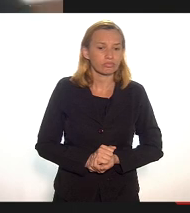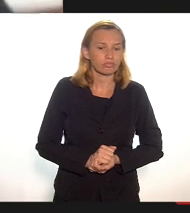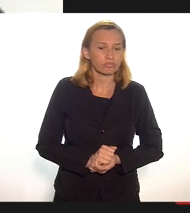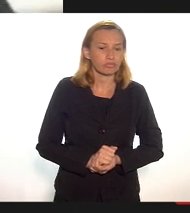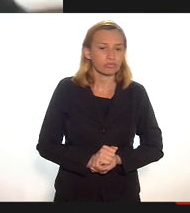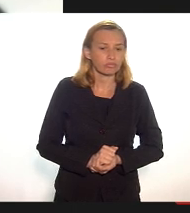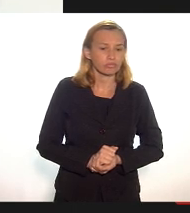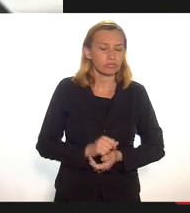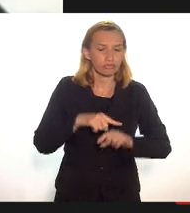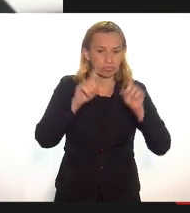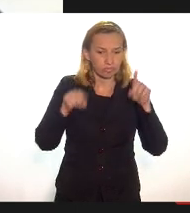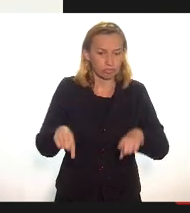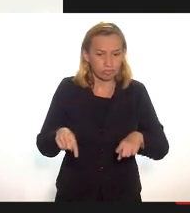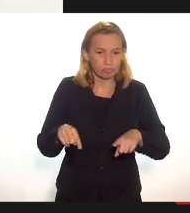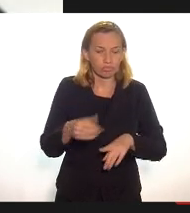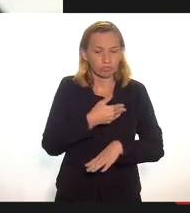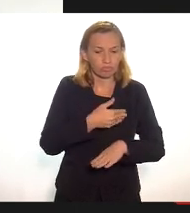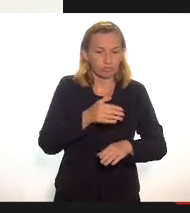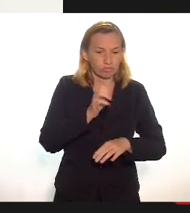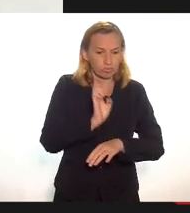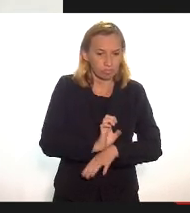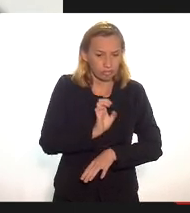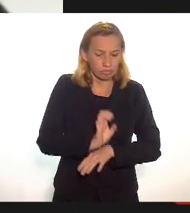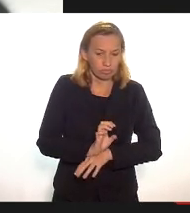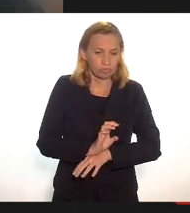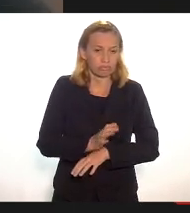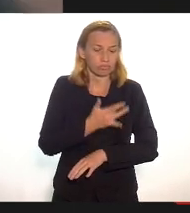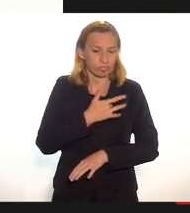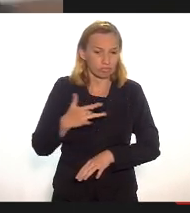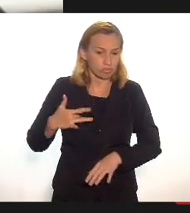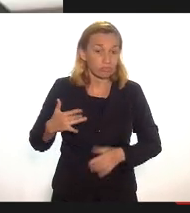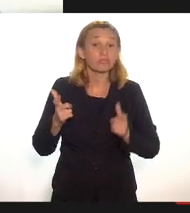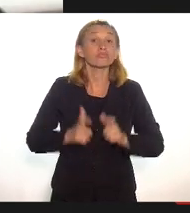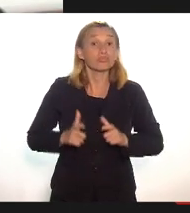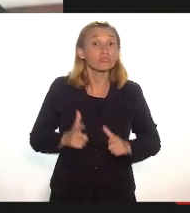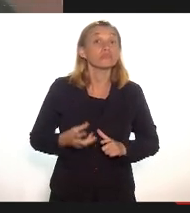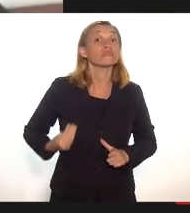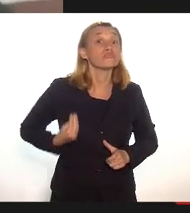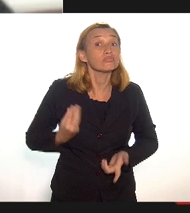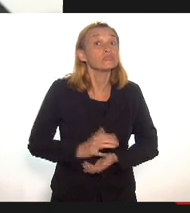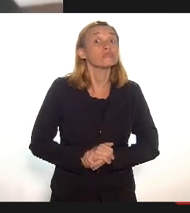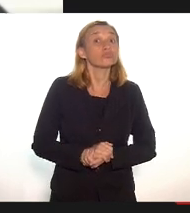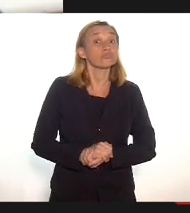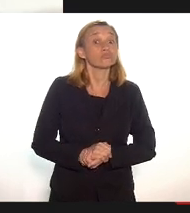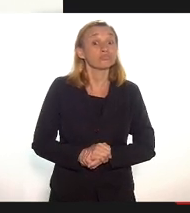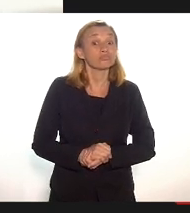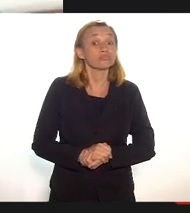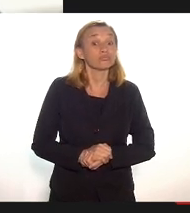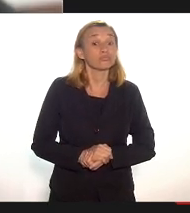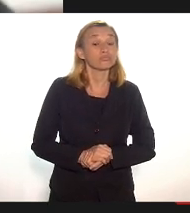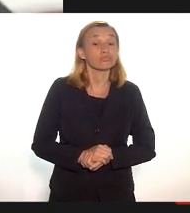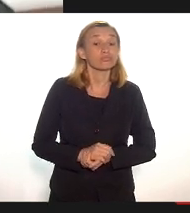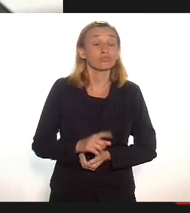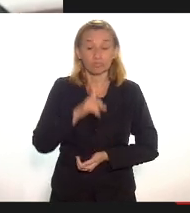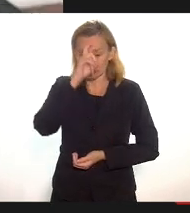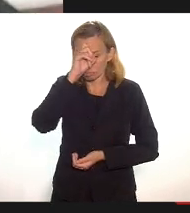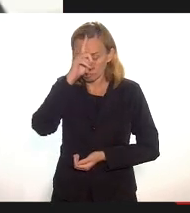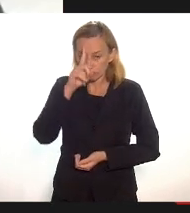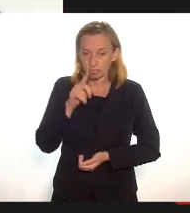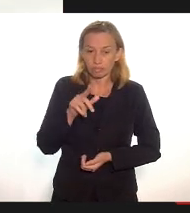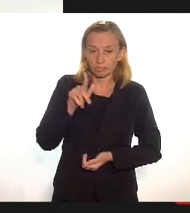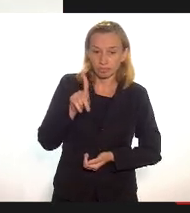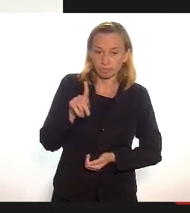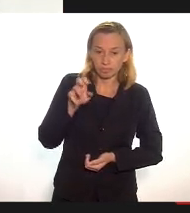Os servidores estaduais da saúde estão aonde? O Hospital Pedro II, Rocha Faria,